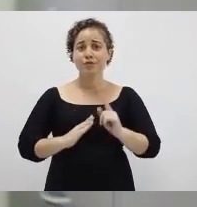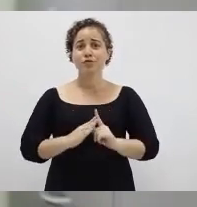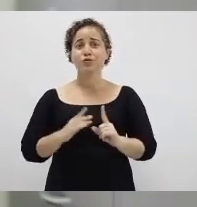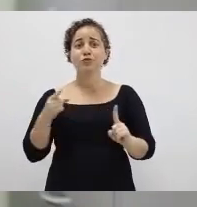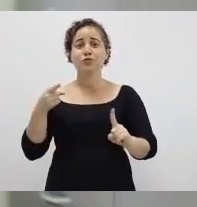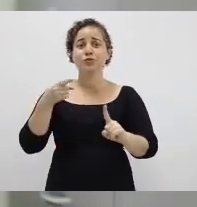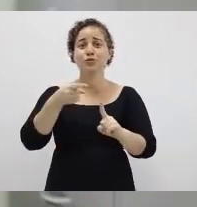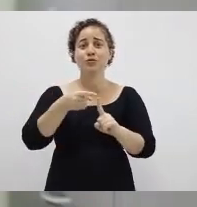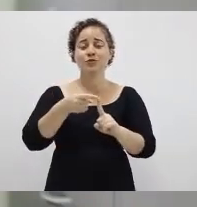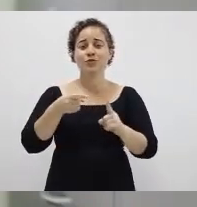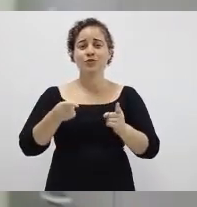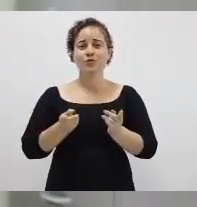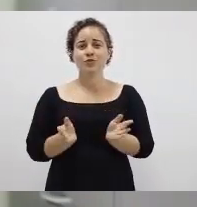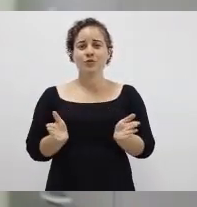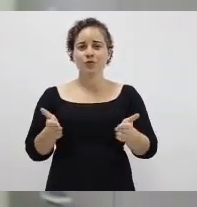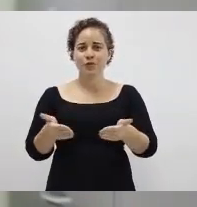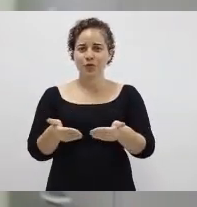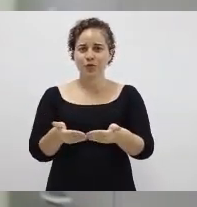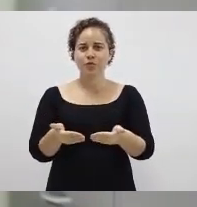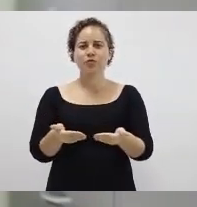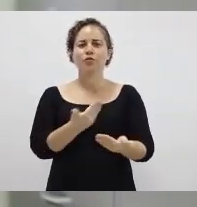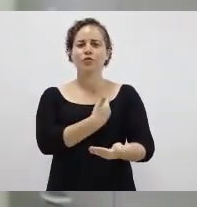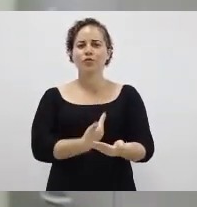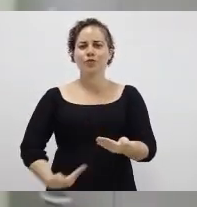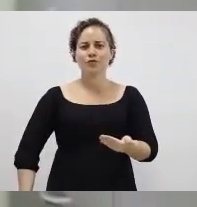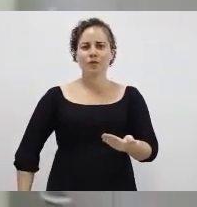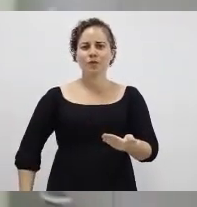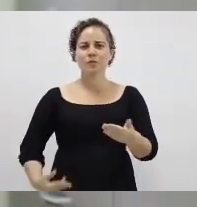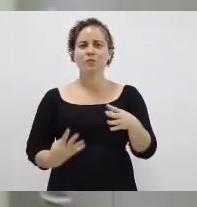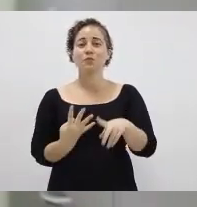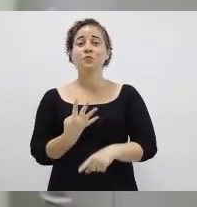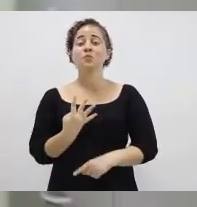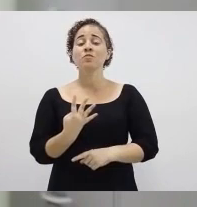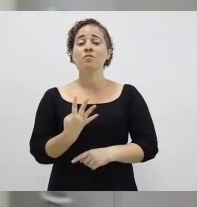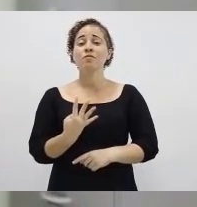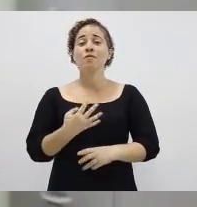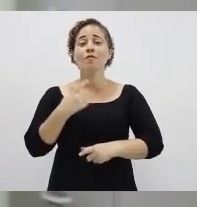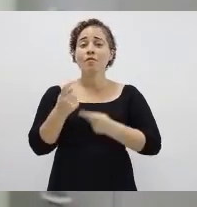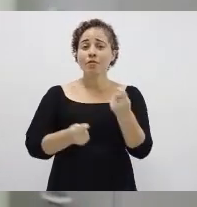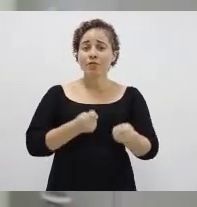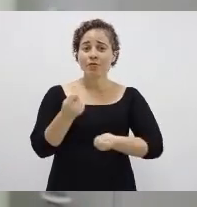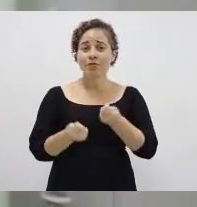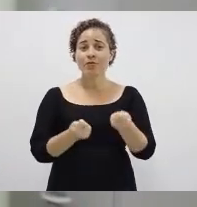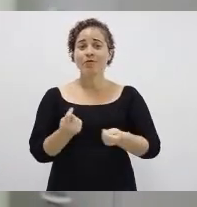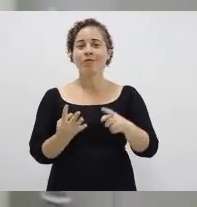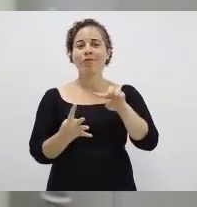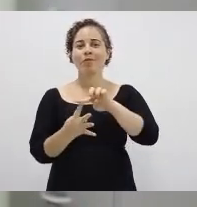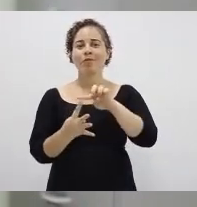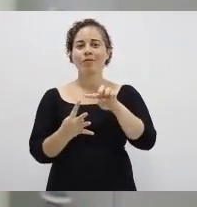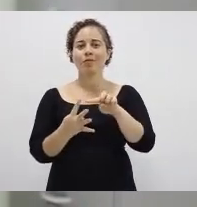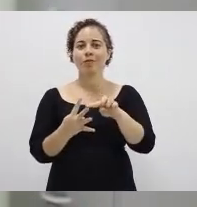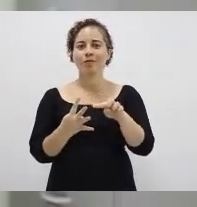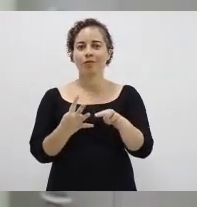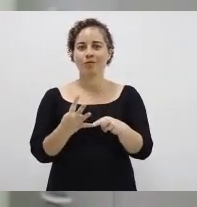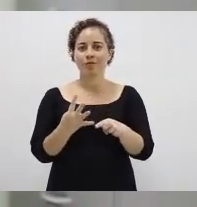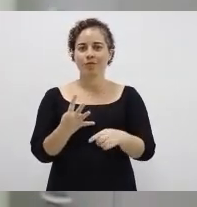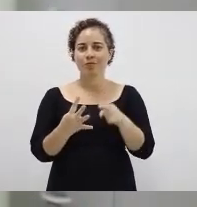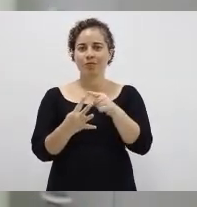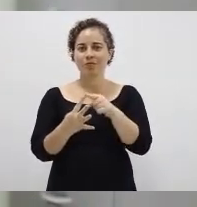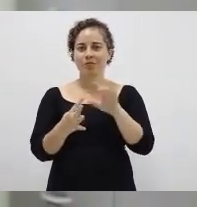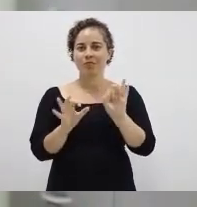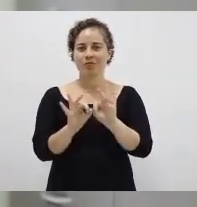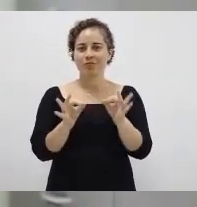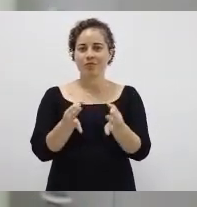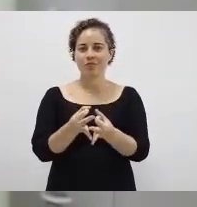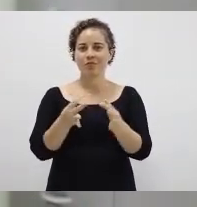do governo. Apenas lembrando, a economia tem 4 agentes econômicos: o agente econômico família, o